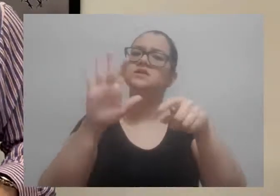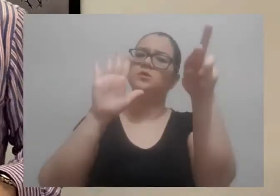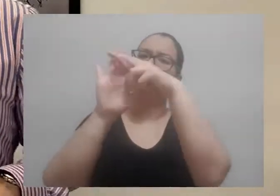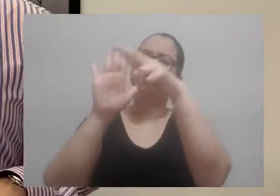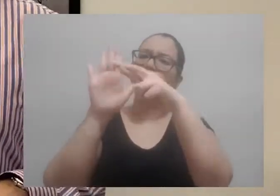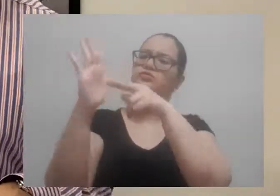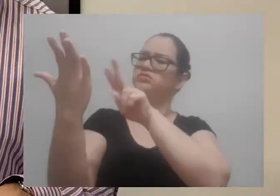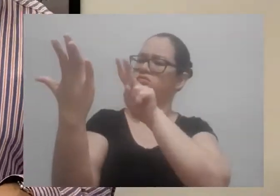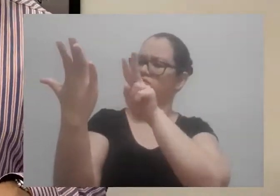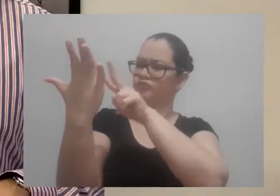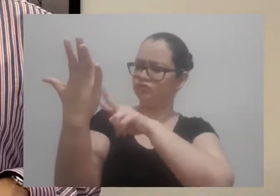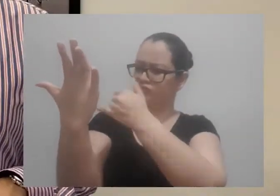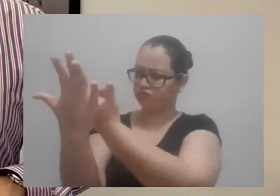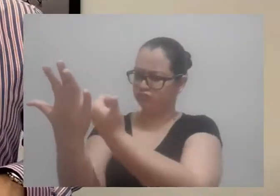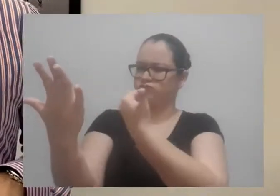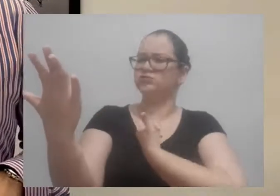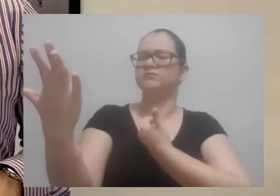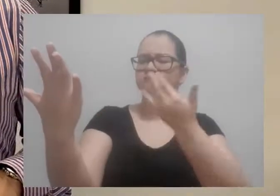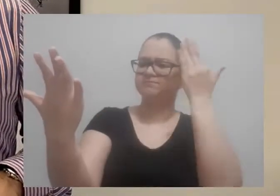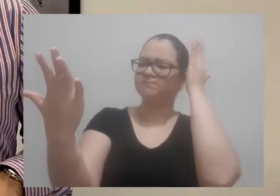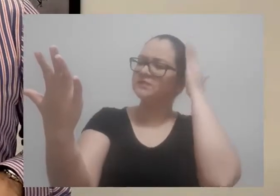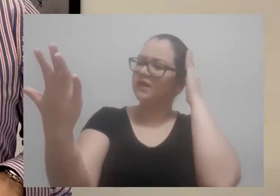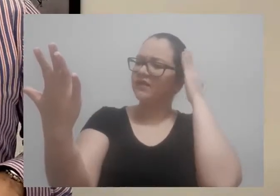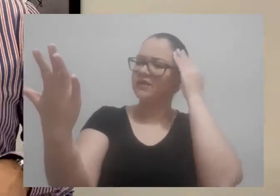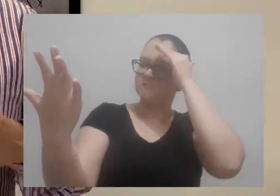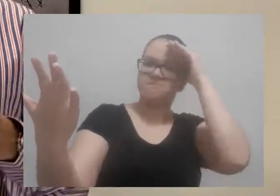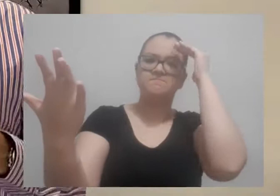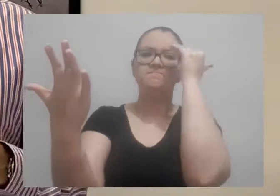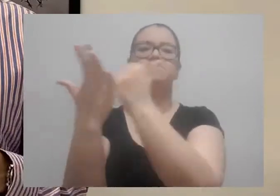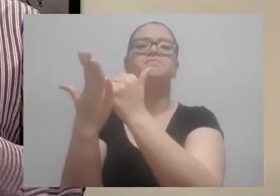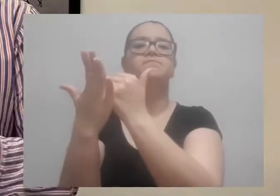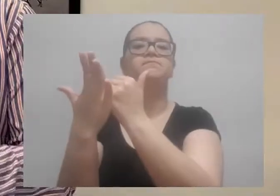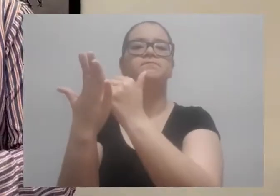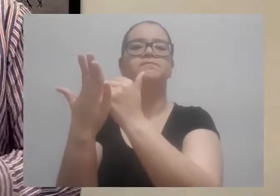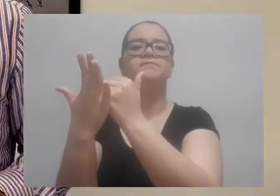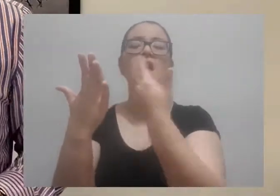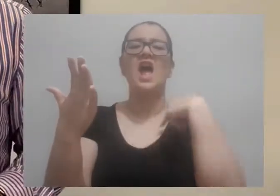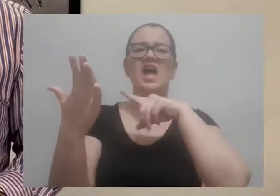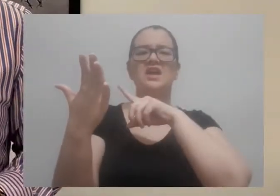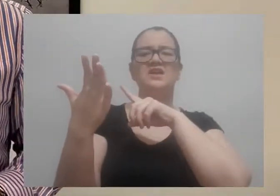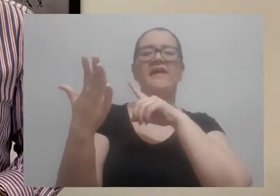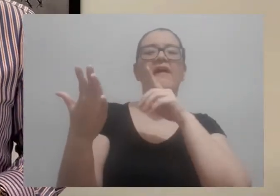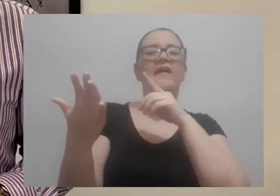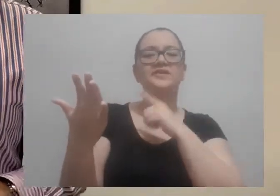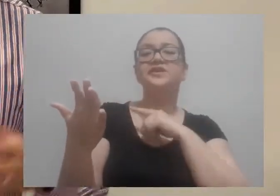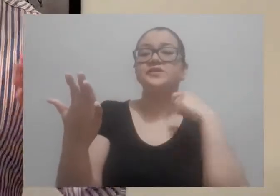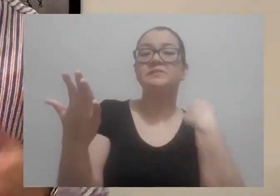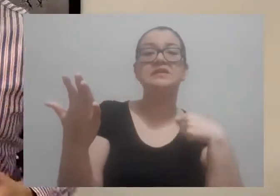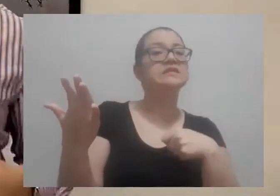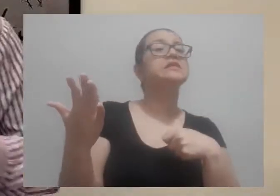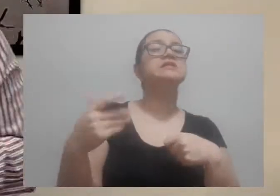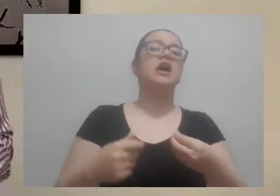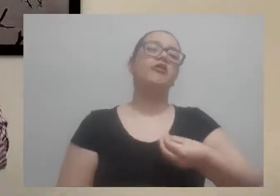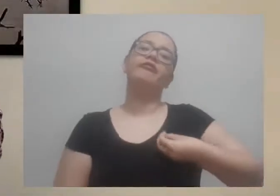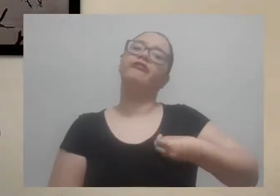que nós marchamos ao som de uma outra música. Nós andamos de uma maneira diferente. Depois